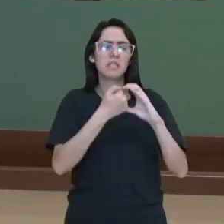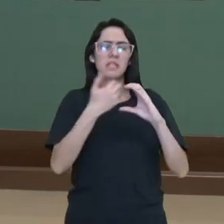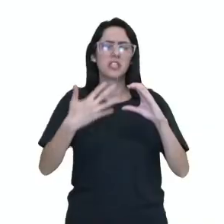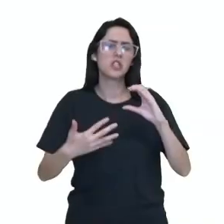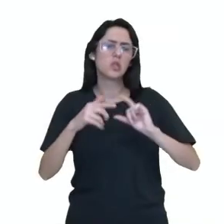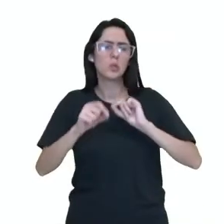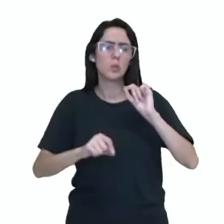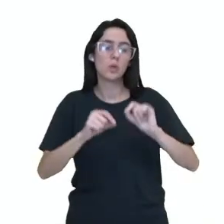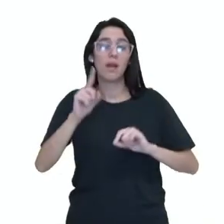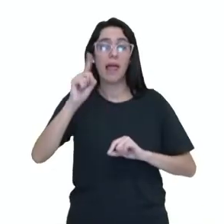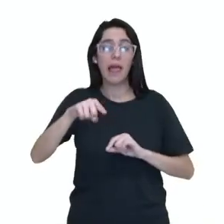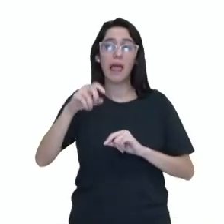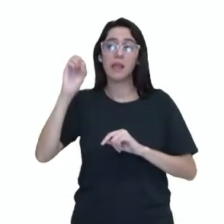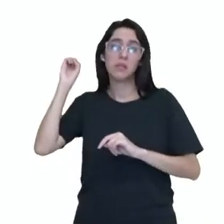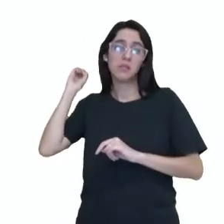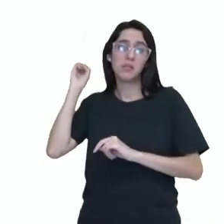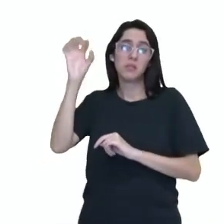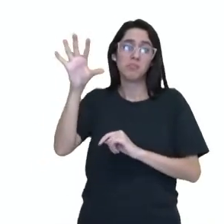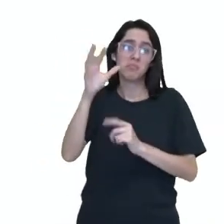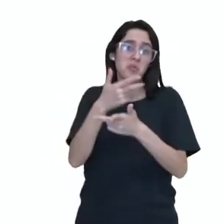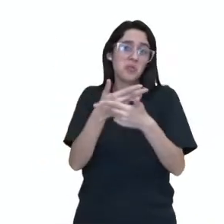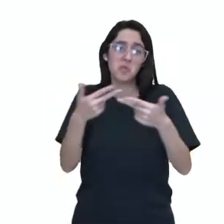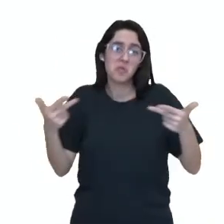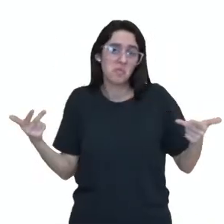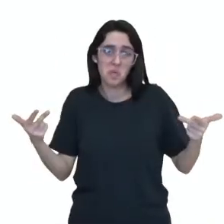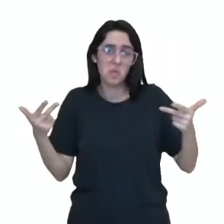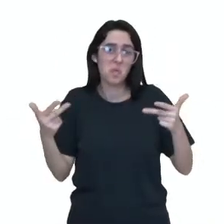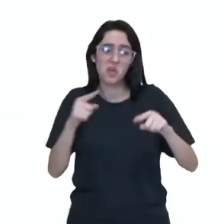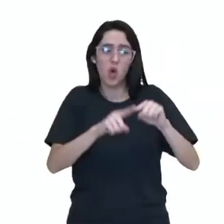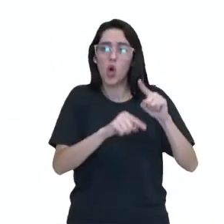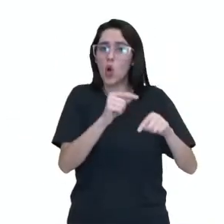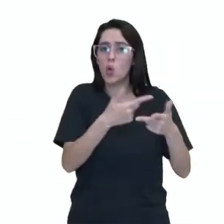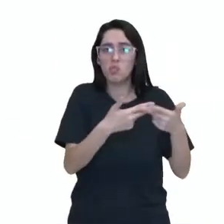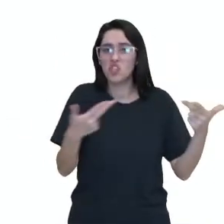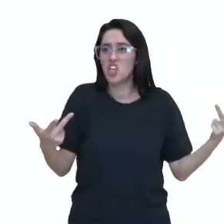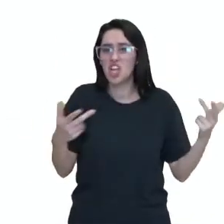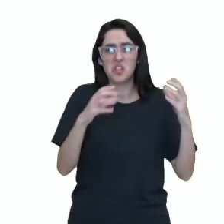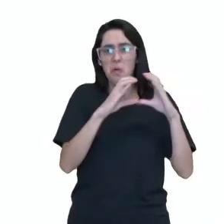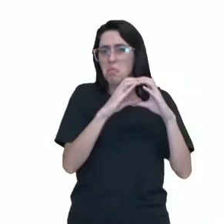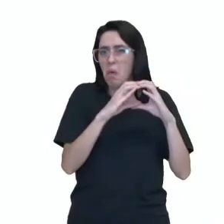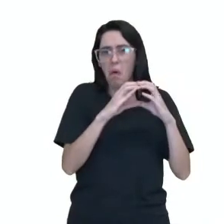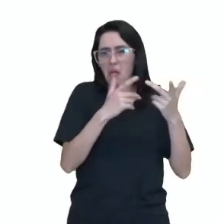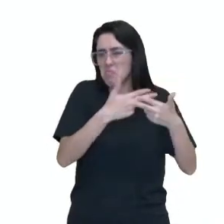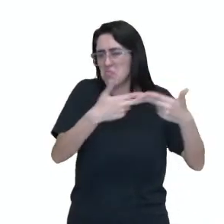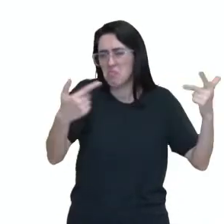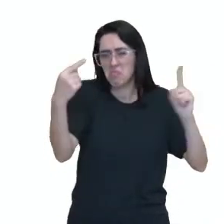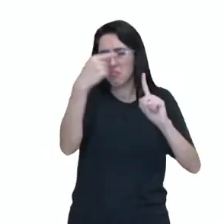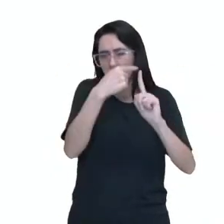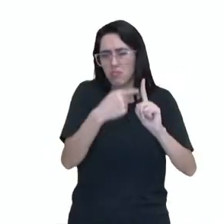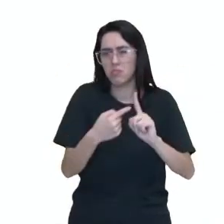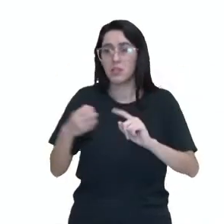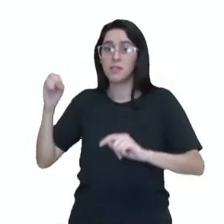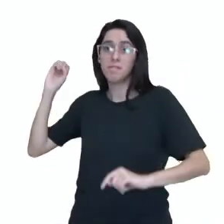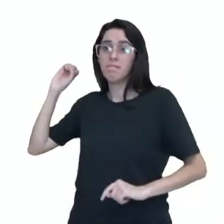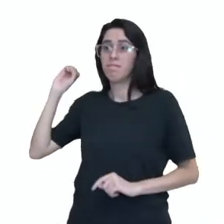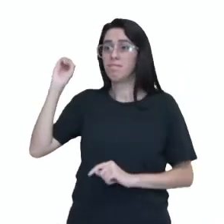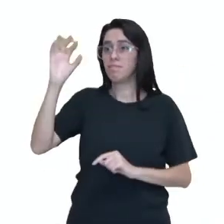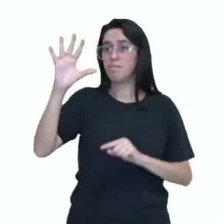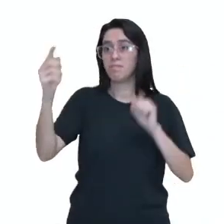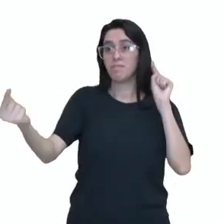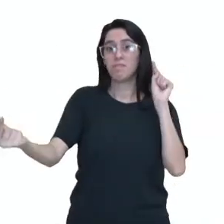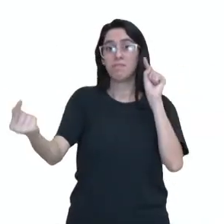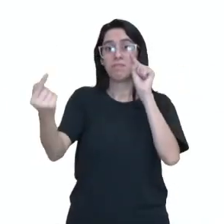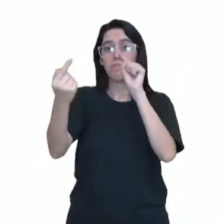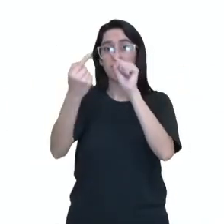caracterizados pelo arremesso ou lançamento de um objeto com o objetivo de acertar esse